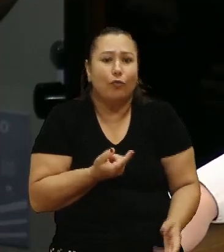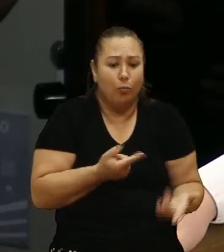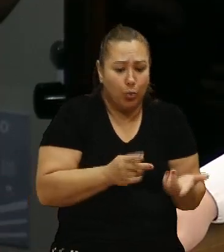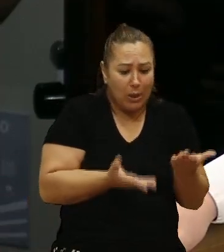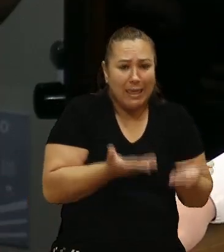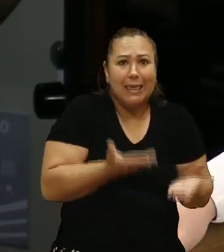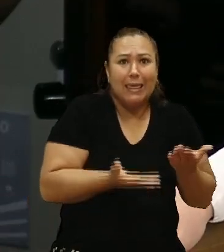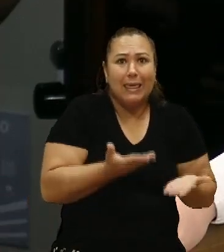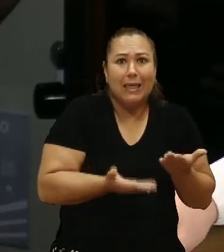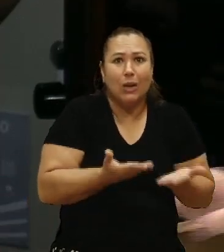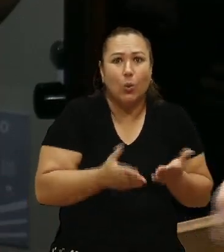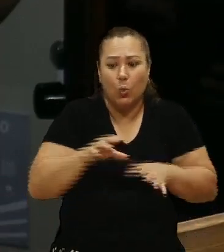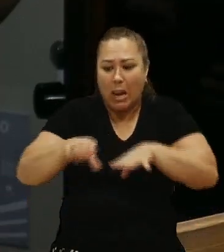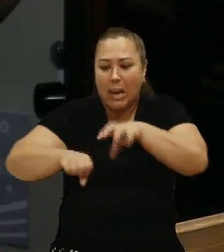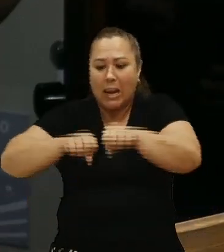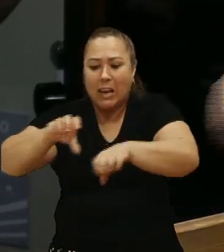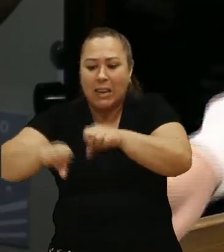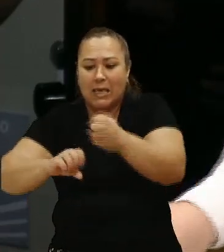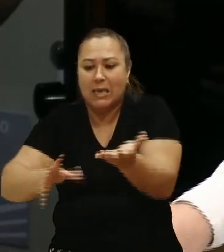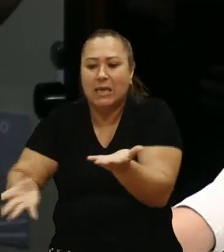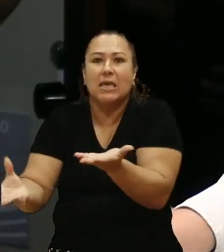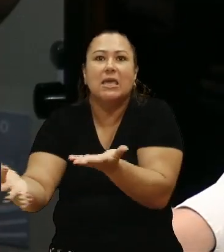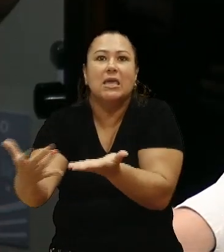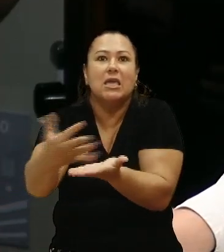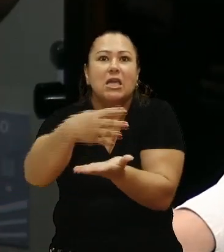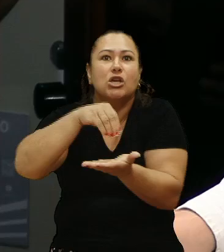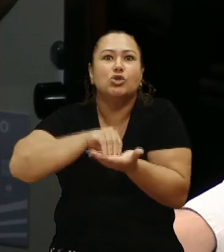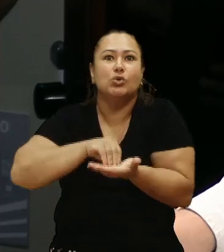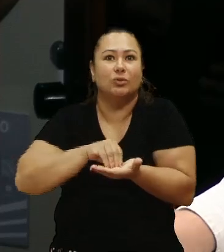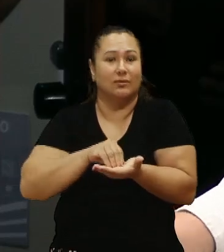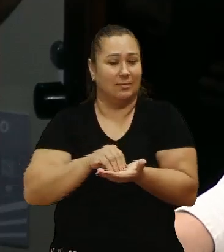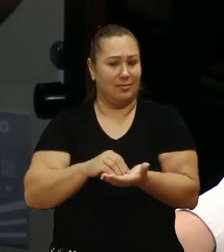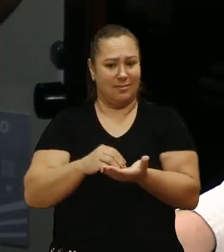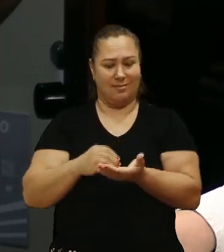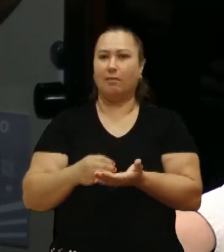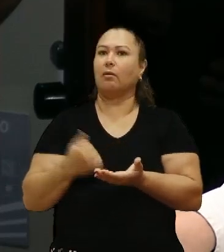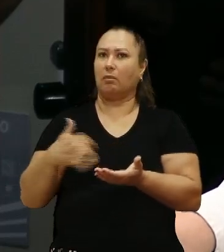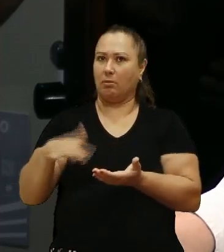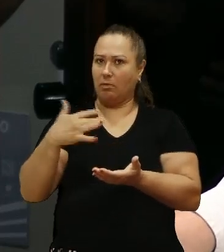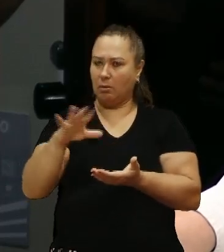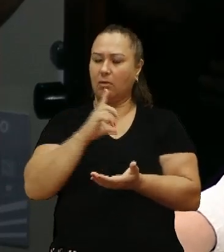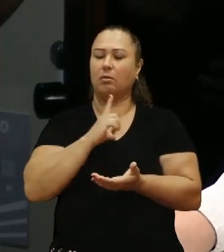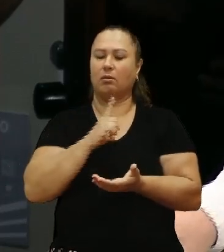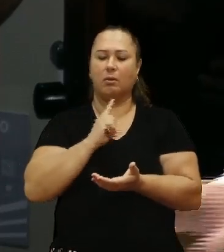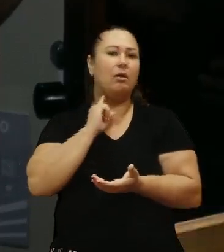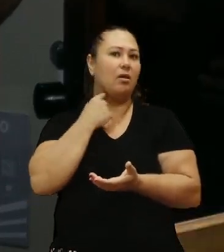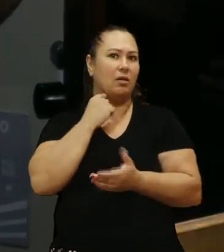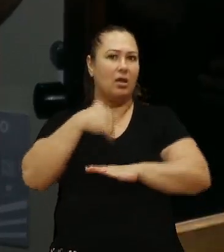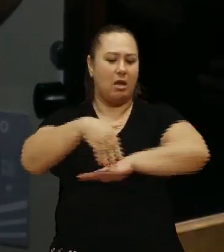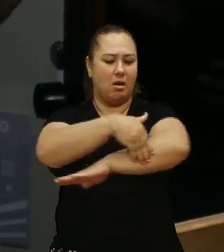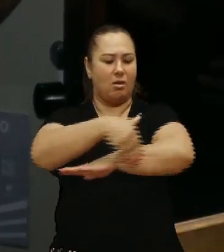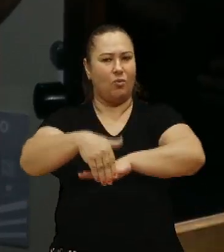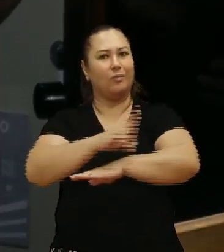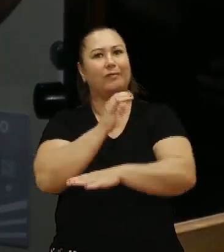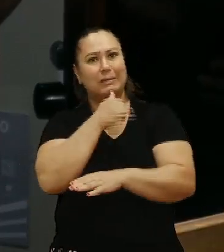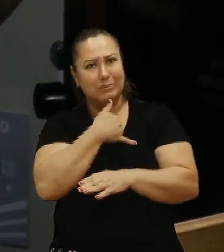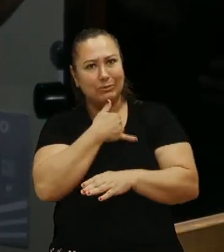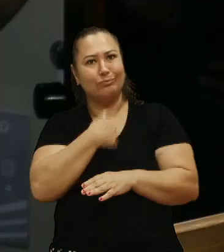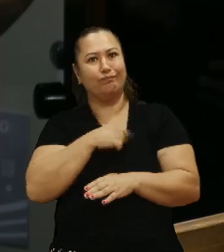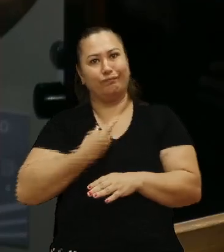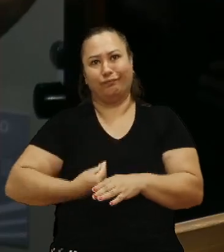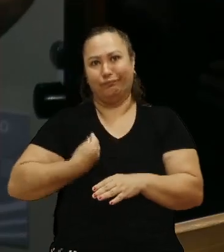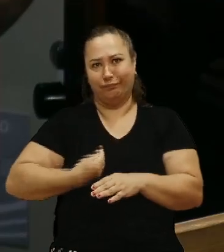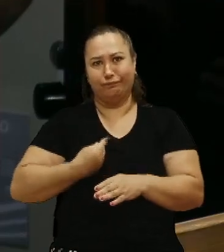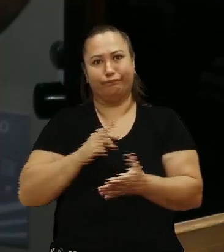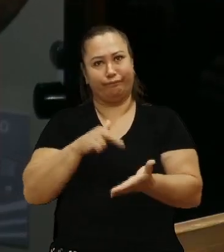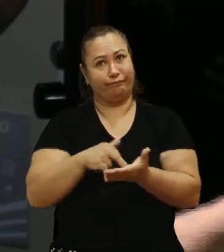recolhido. E quão caro é ter lixo na rua? Infelizmente, nós vivemos com essa realidade. Porque nós perdemos, peço uma